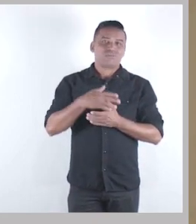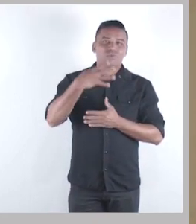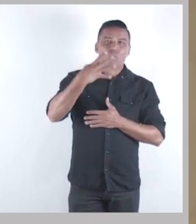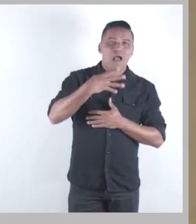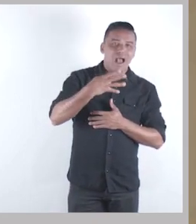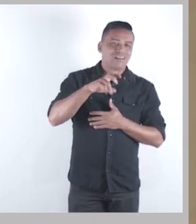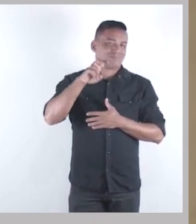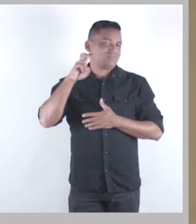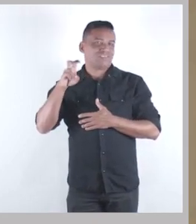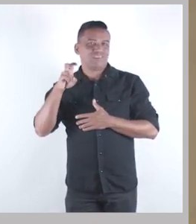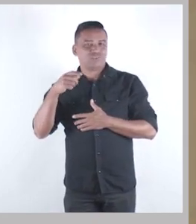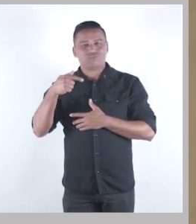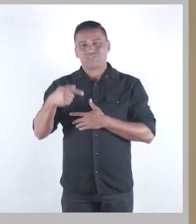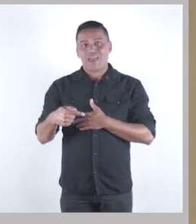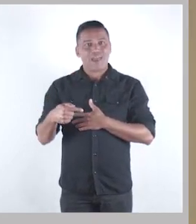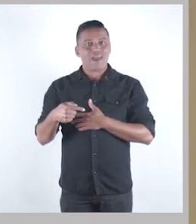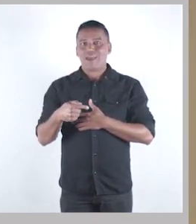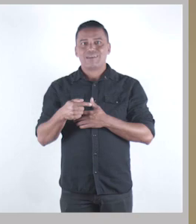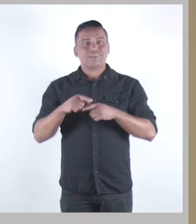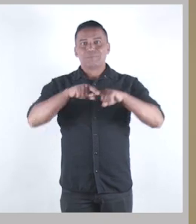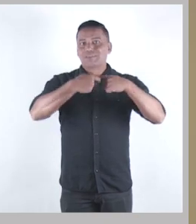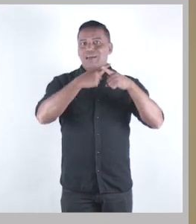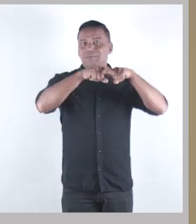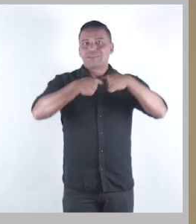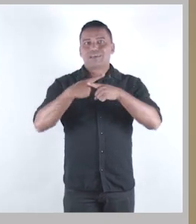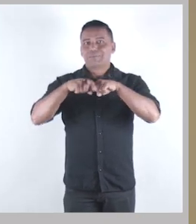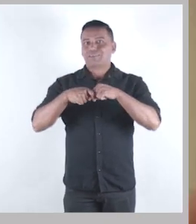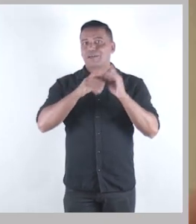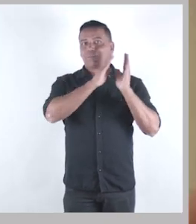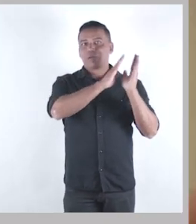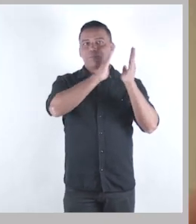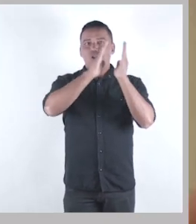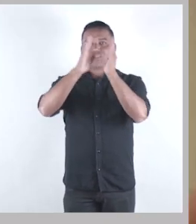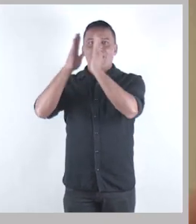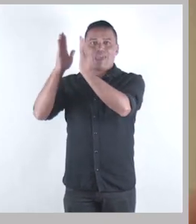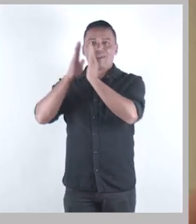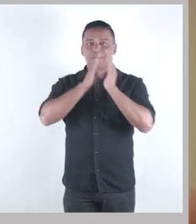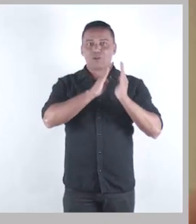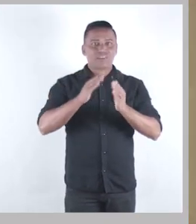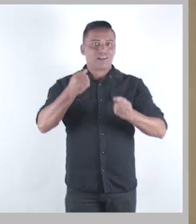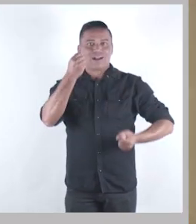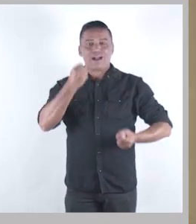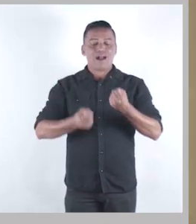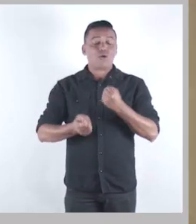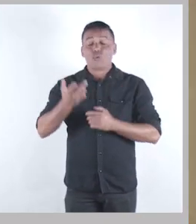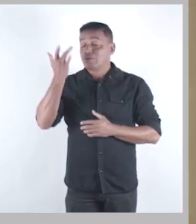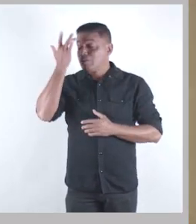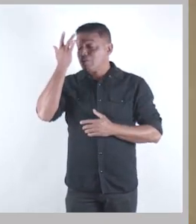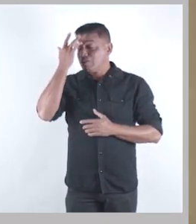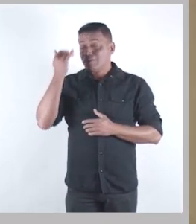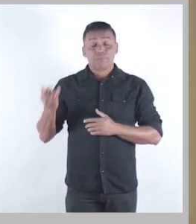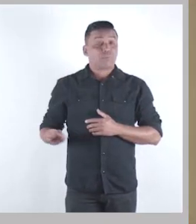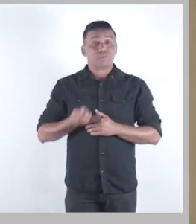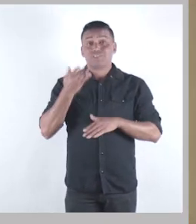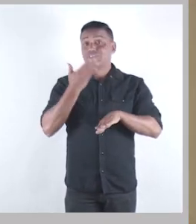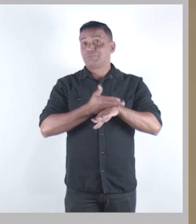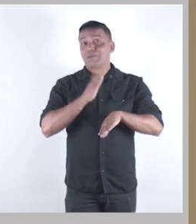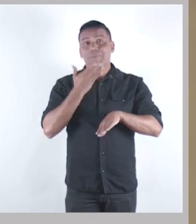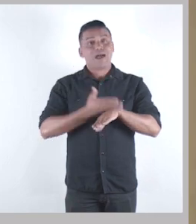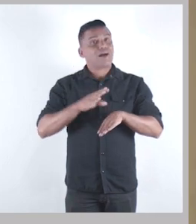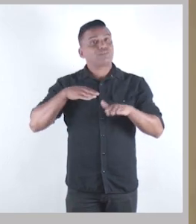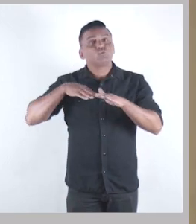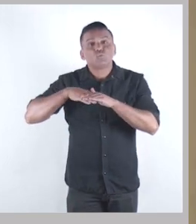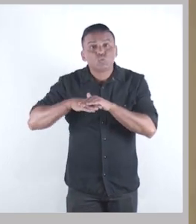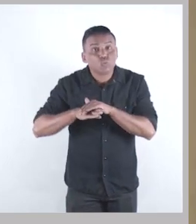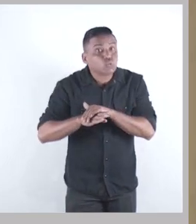os 7, e nós devorávamos isso tudo. Portanto, esta biblioteca foi uma biblioteca importantíssima em termos de exercício e prática de domínio